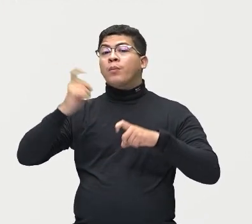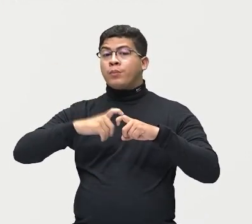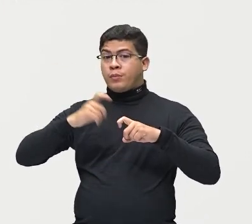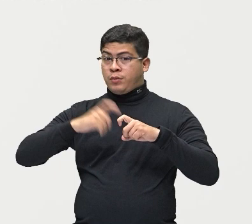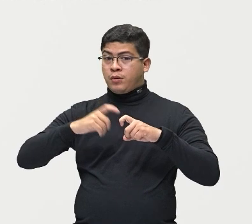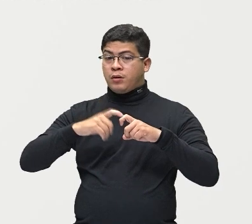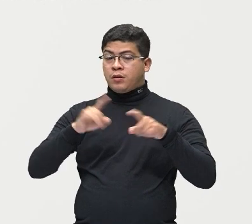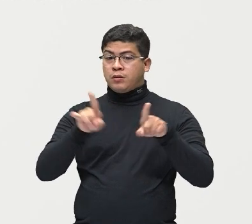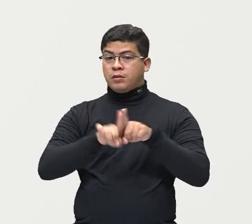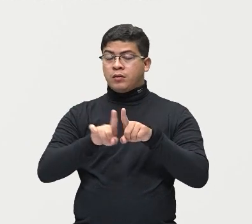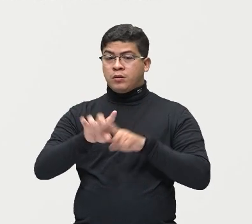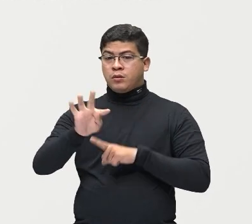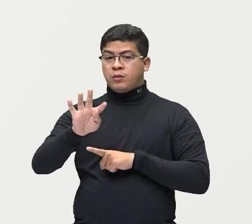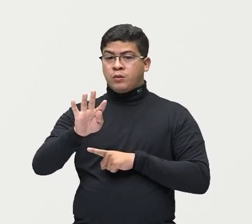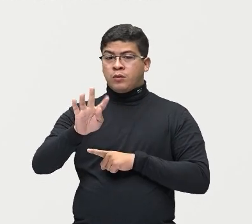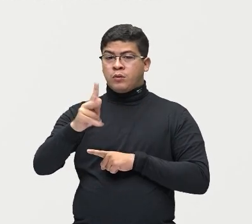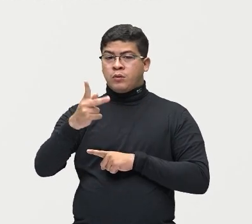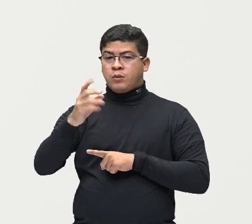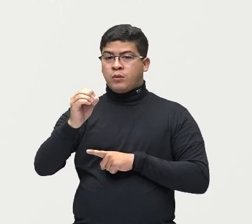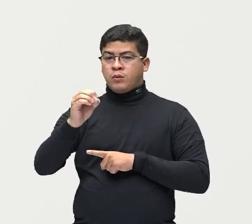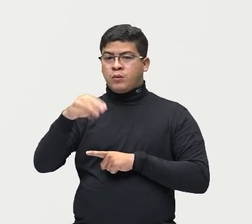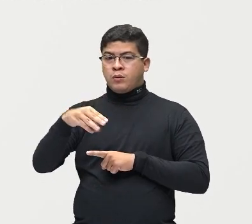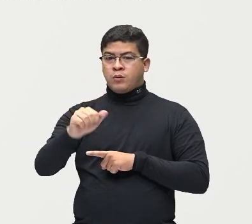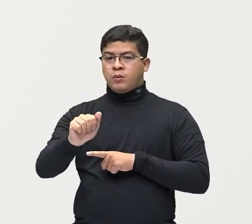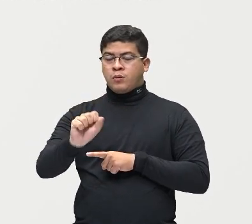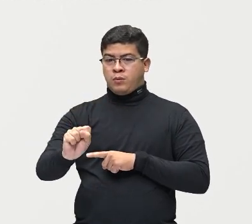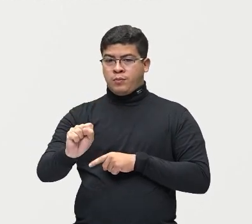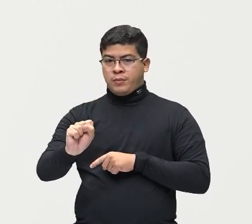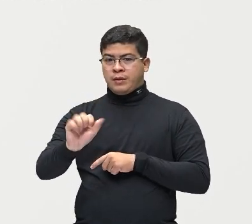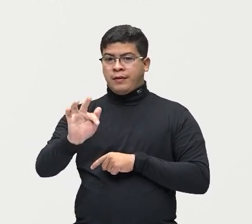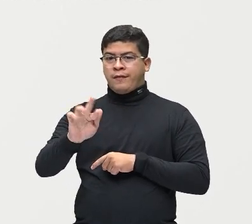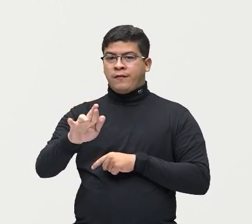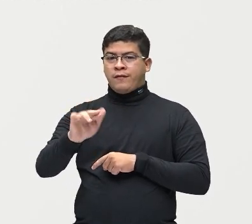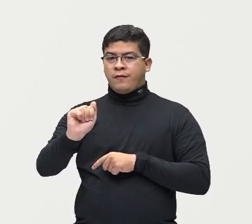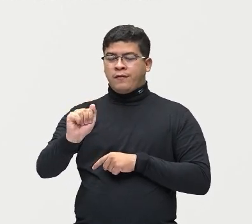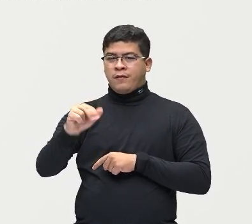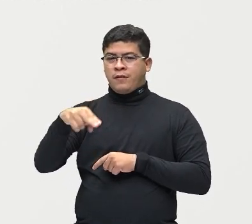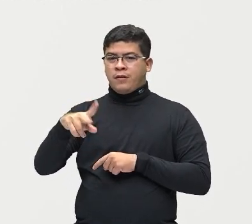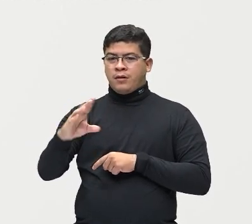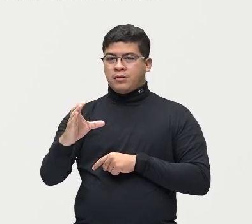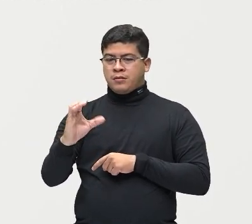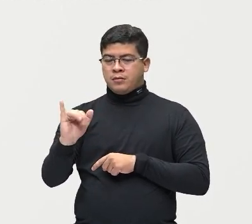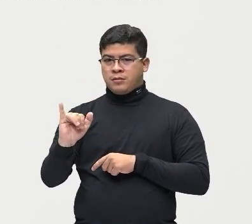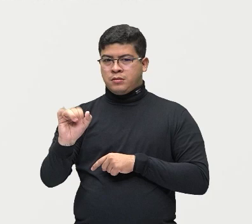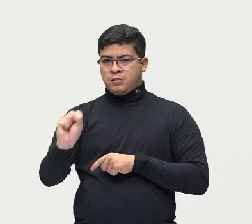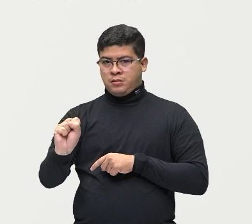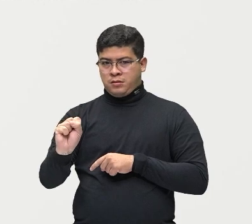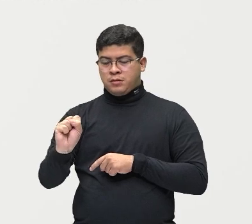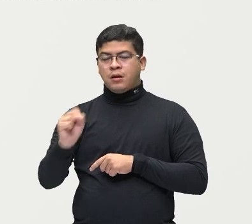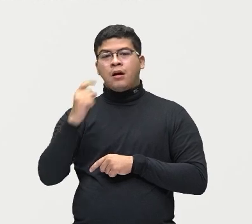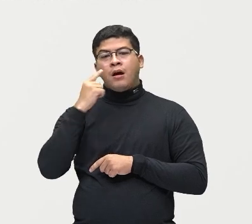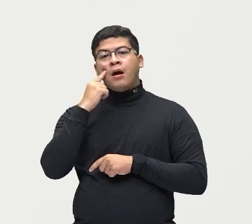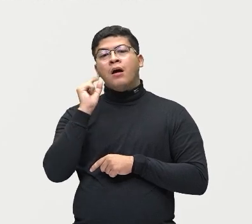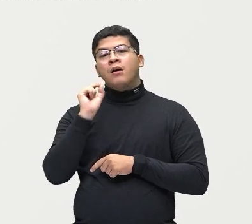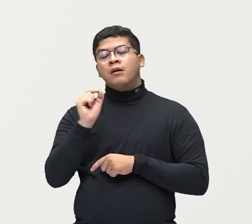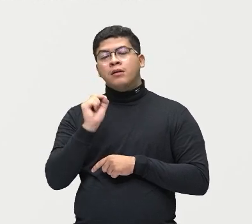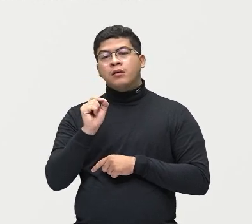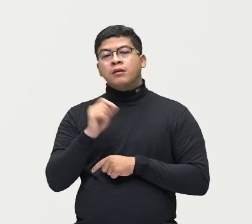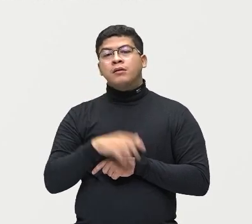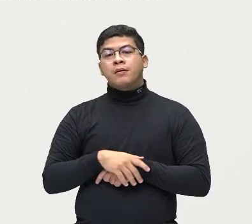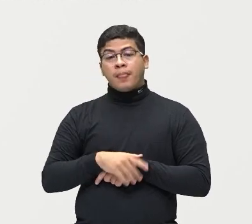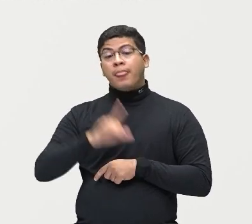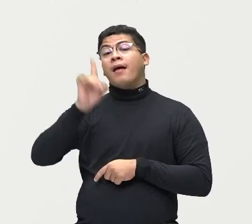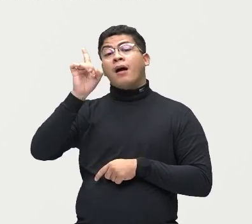e virologista norte-americano aqui, ó, Thomas Francis, foi a